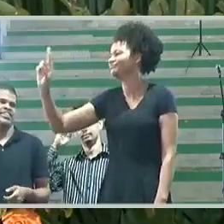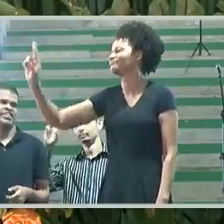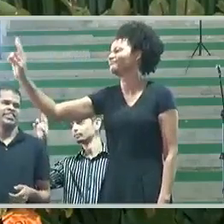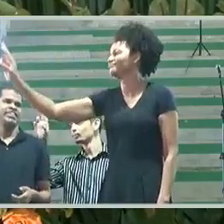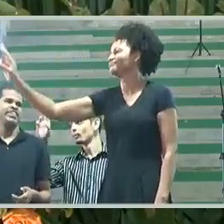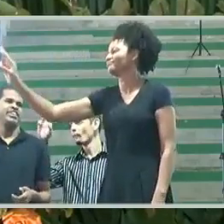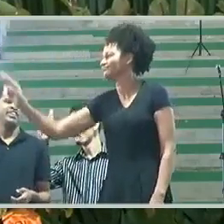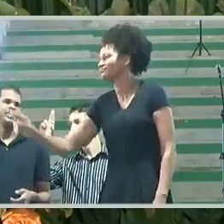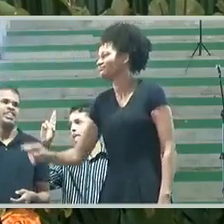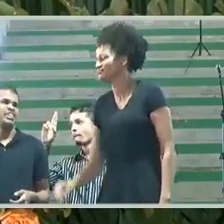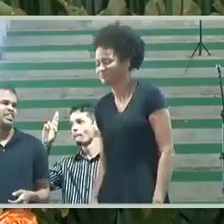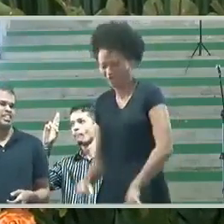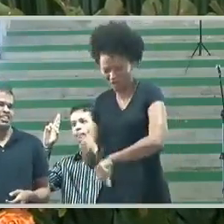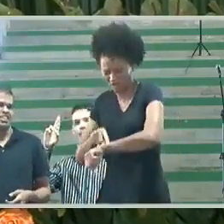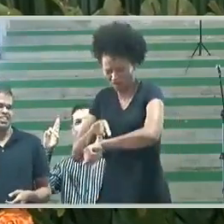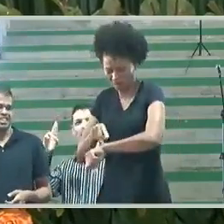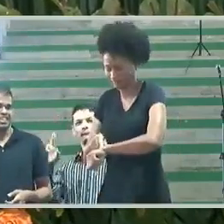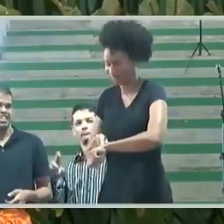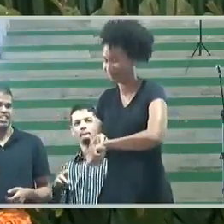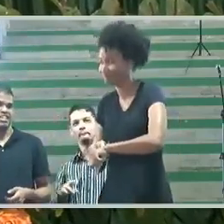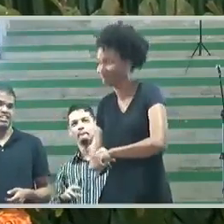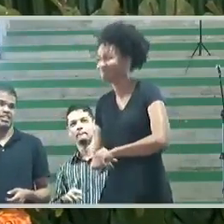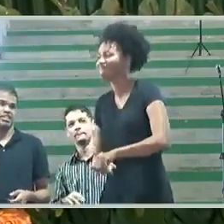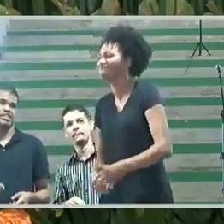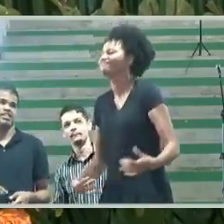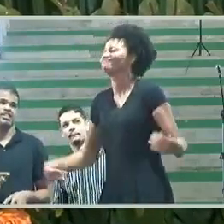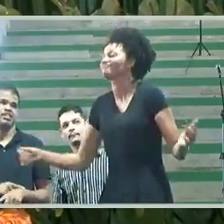Meu horário acaba agora.